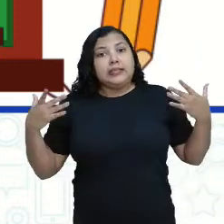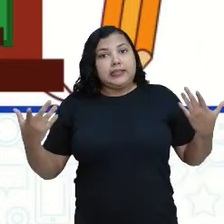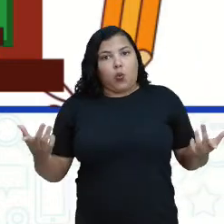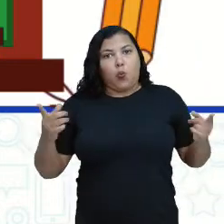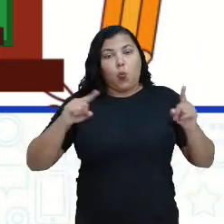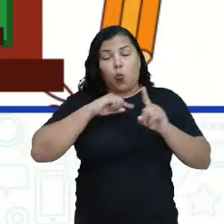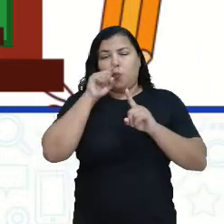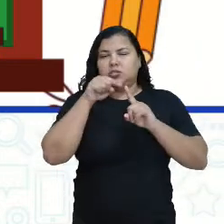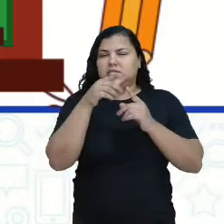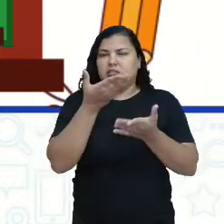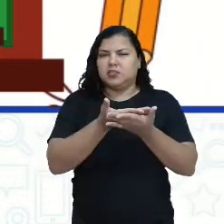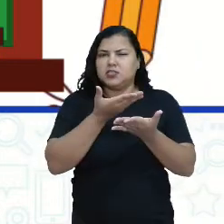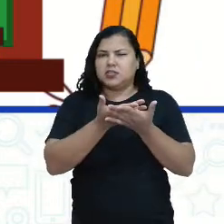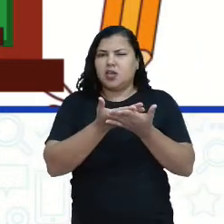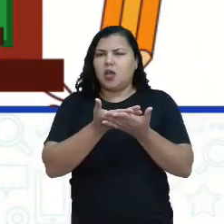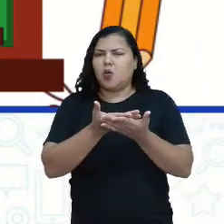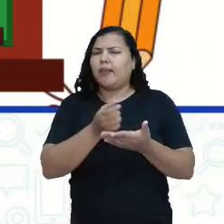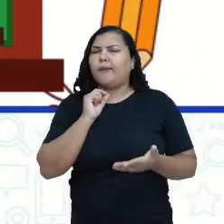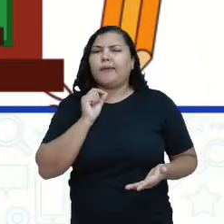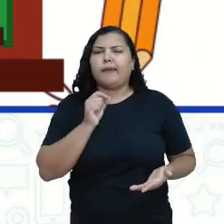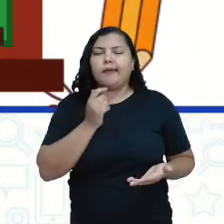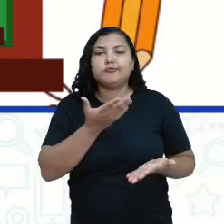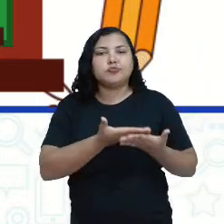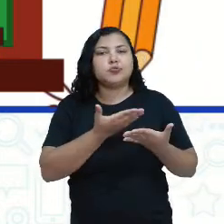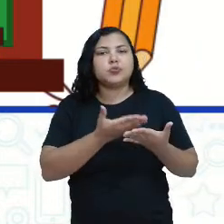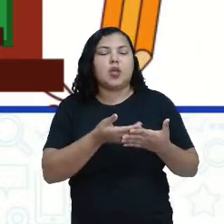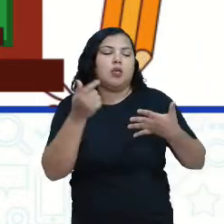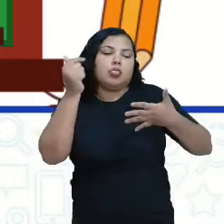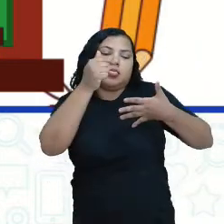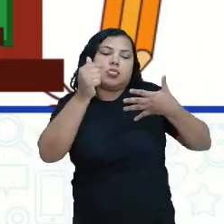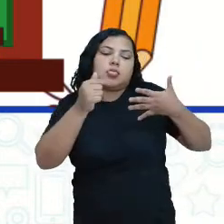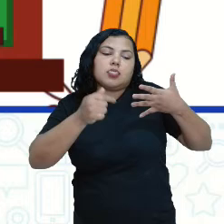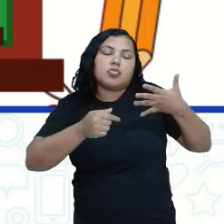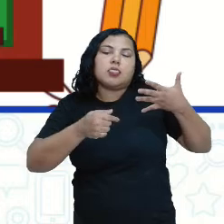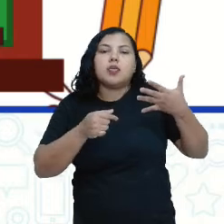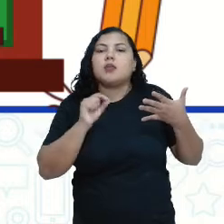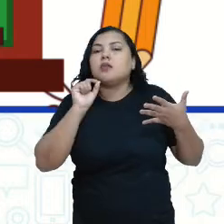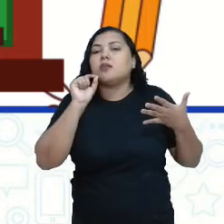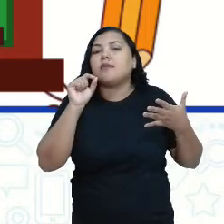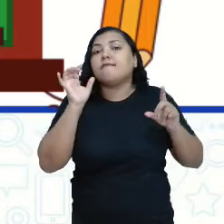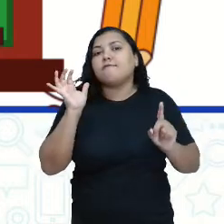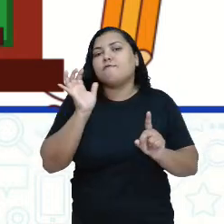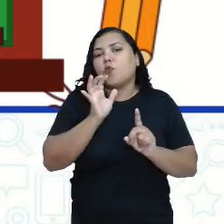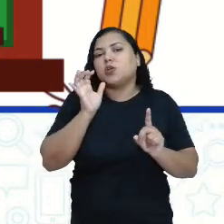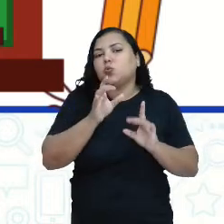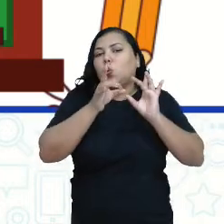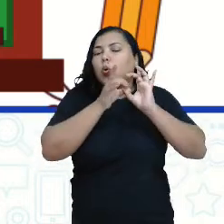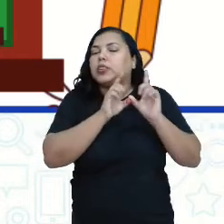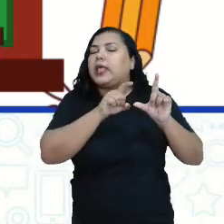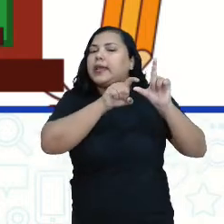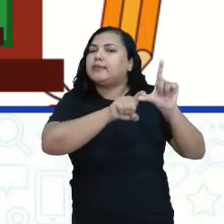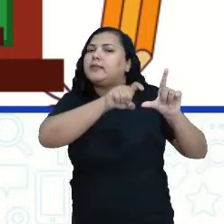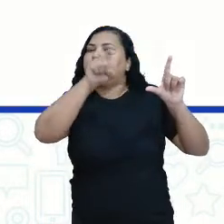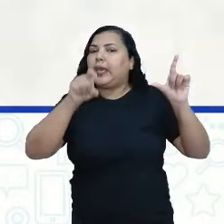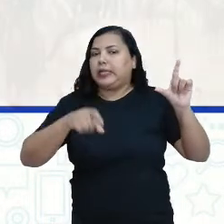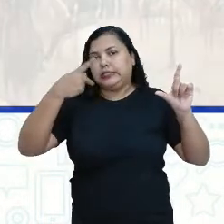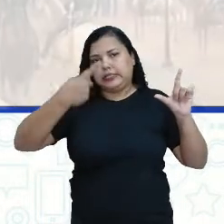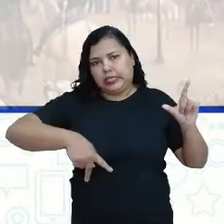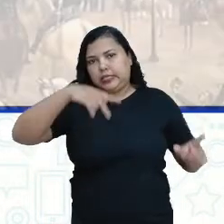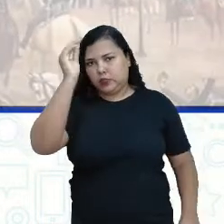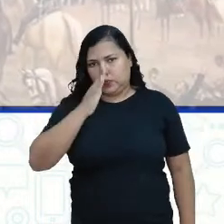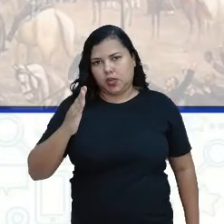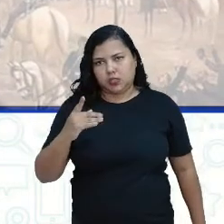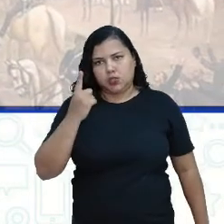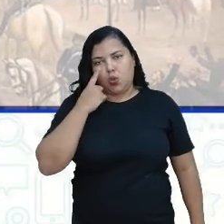é estudar os fatores que levaram, né, à proclamação da República e à organização do sistema republicano. Né? Então a gente